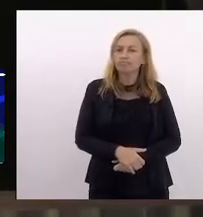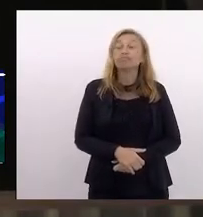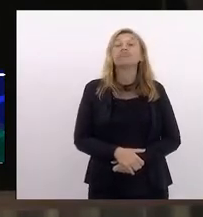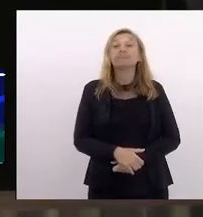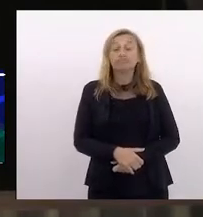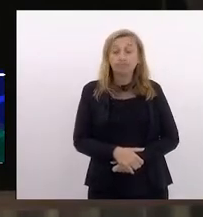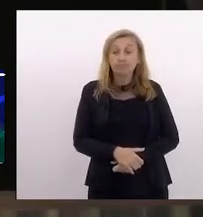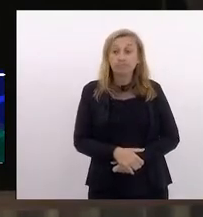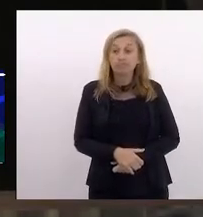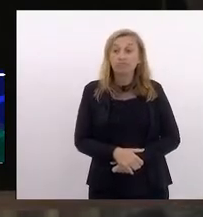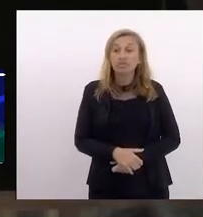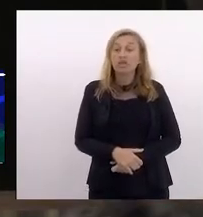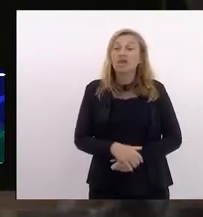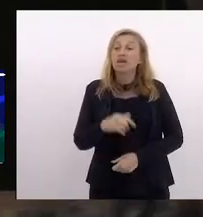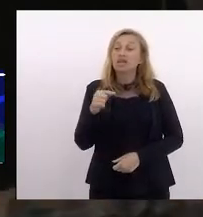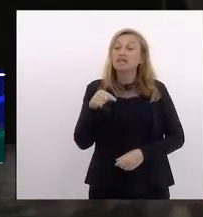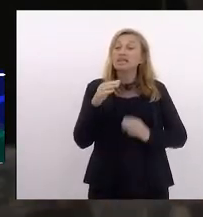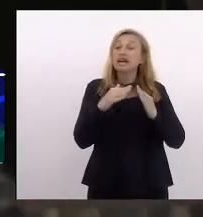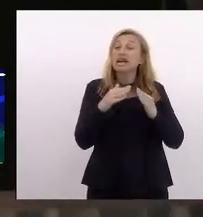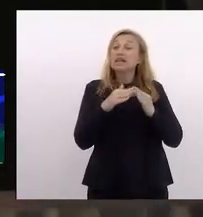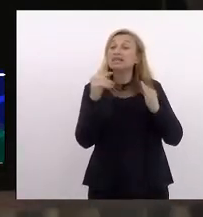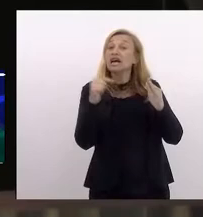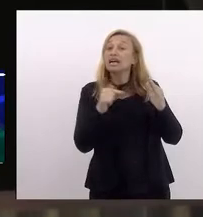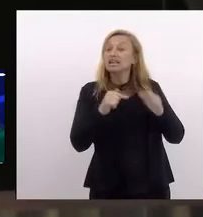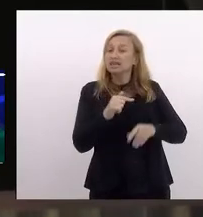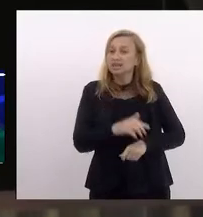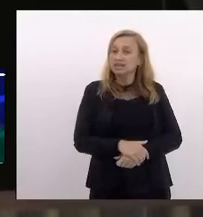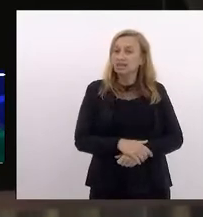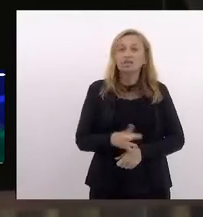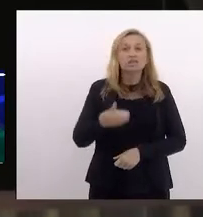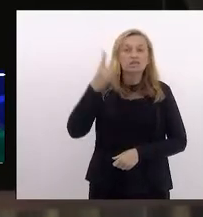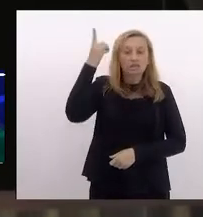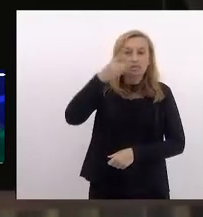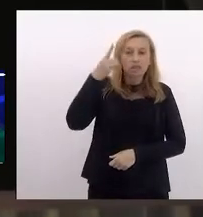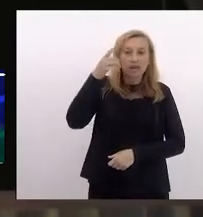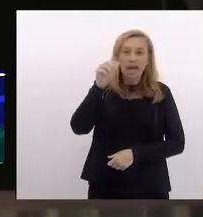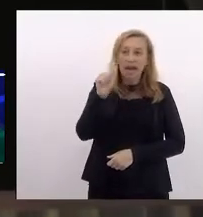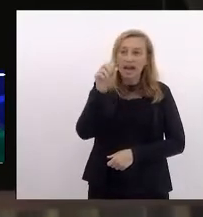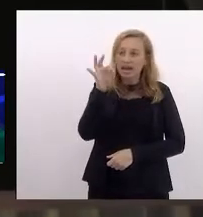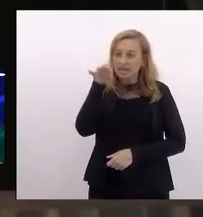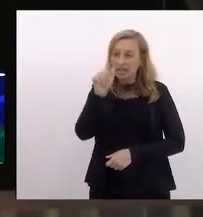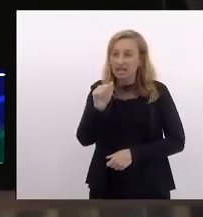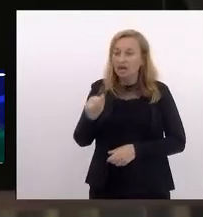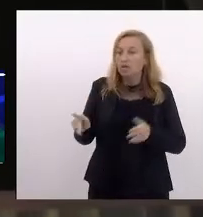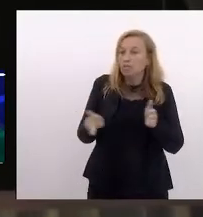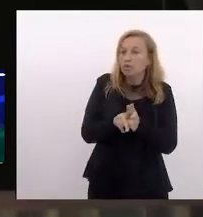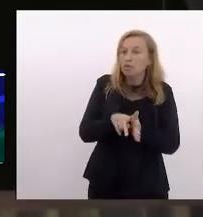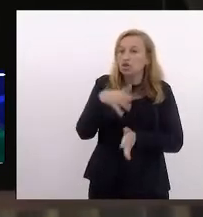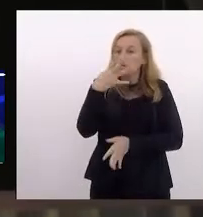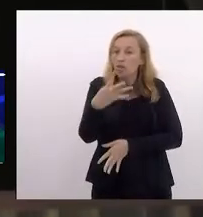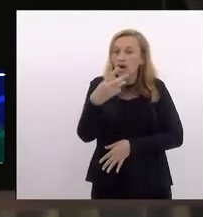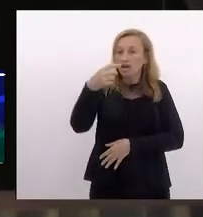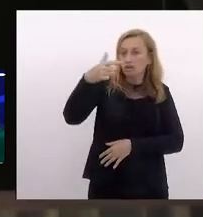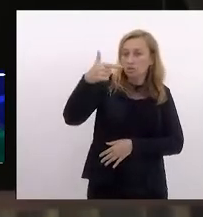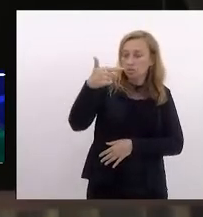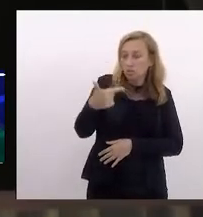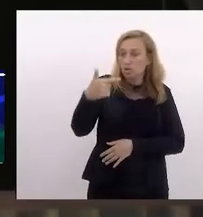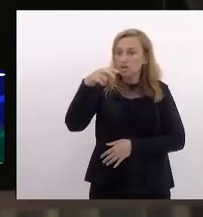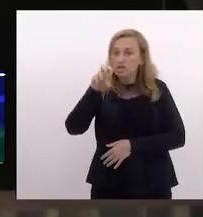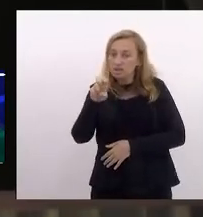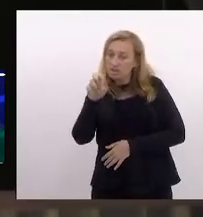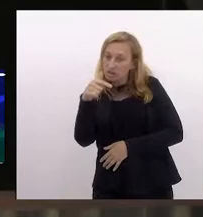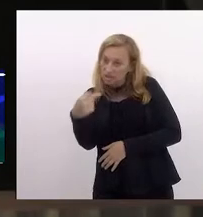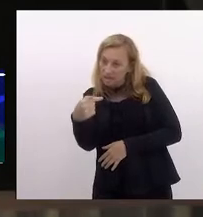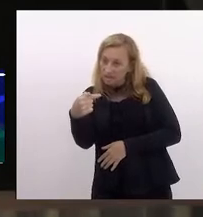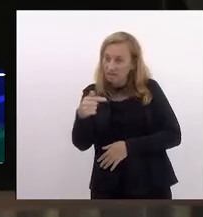a e foi colocado aqui nessa casa pelo Deputado Átila Nunes o projeto 4257